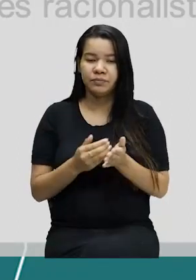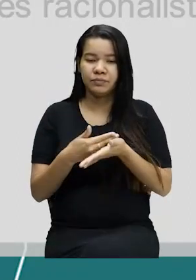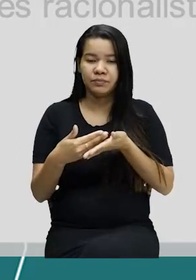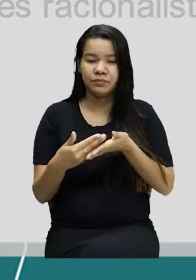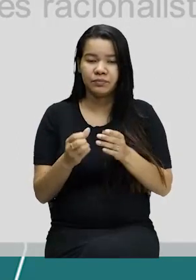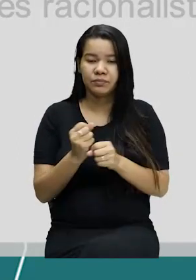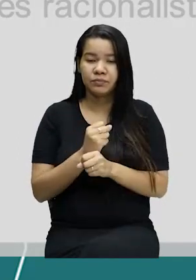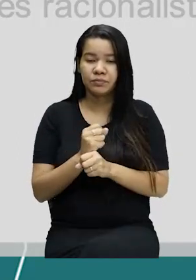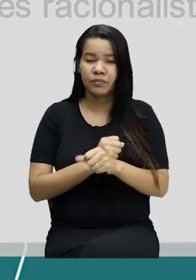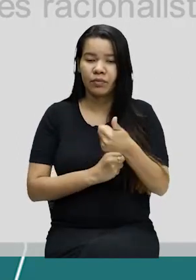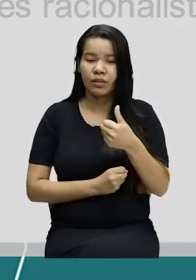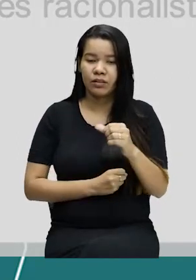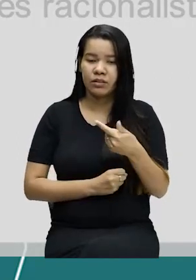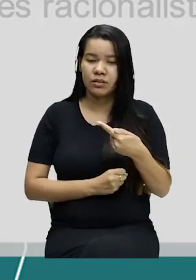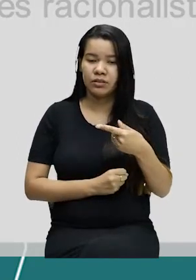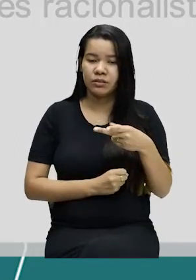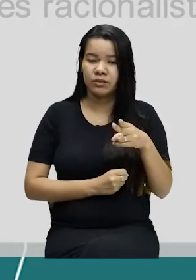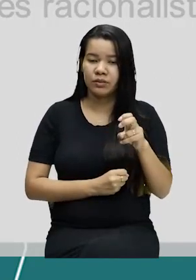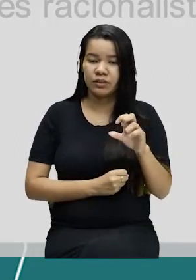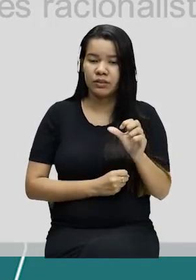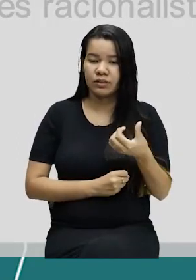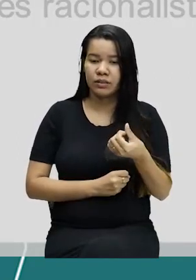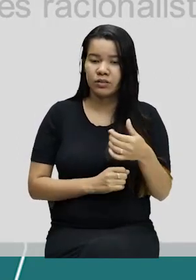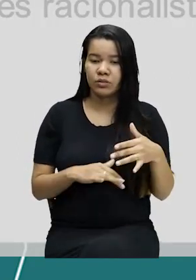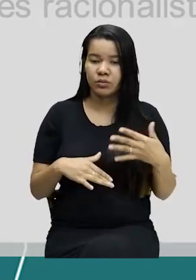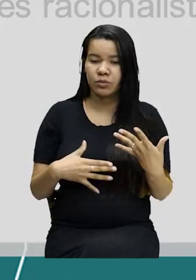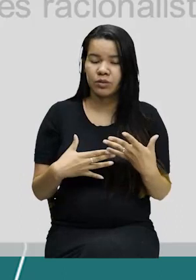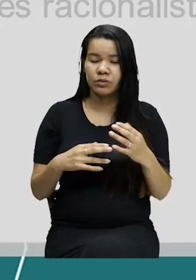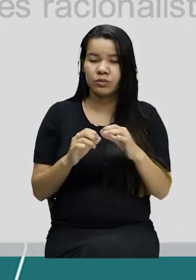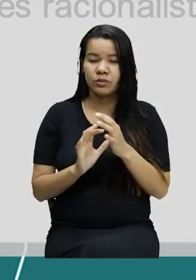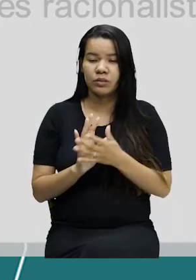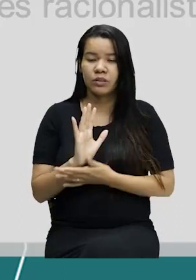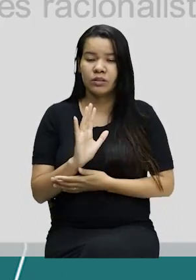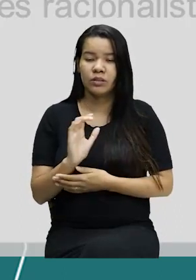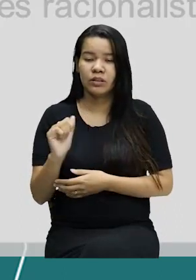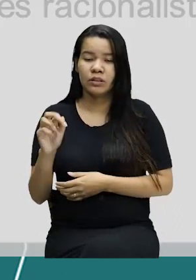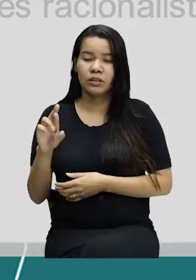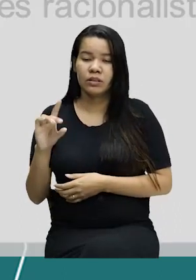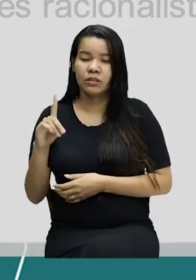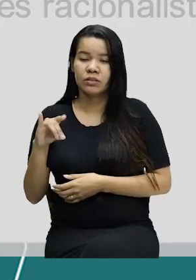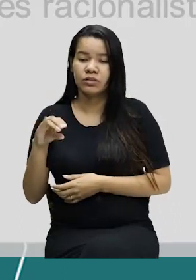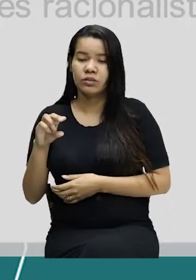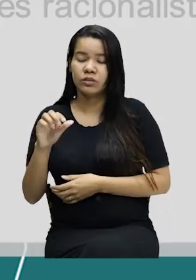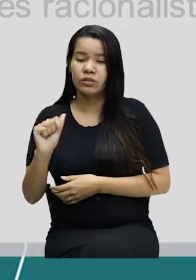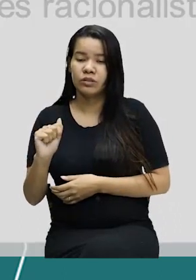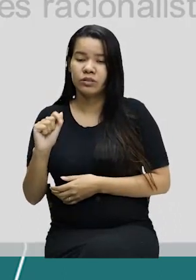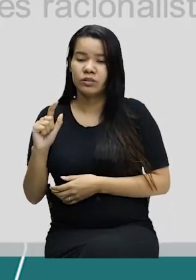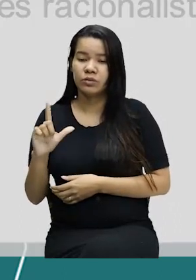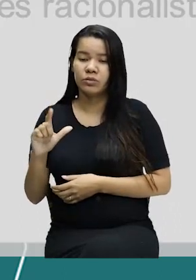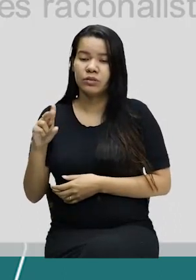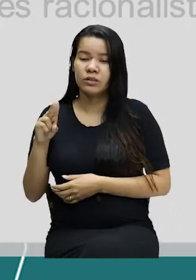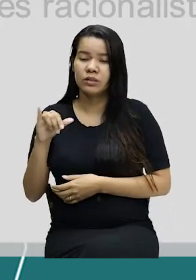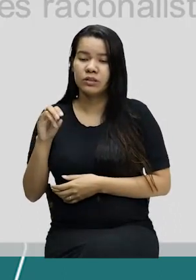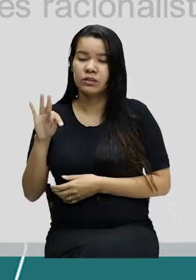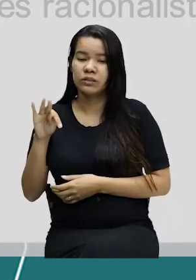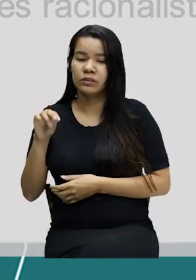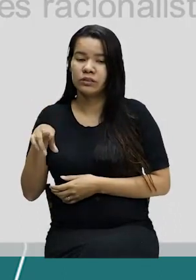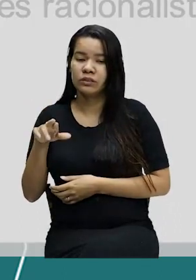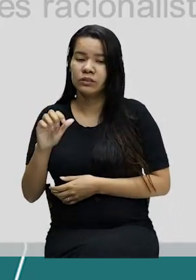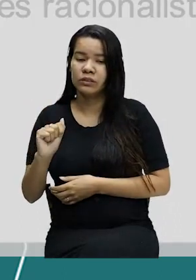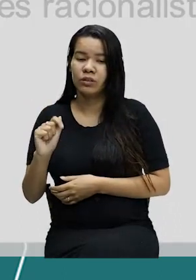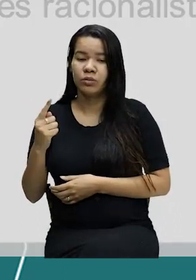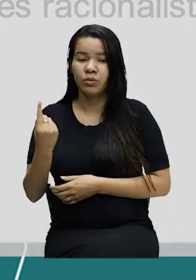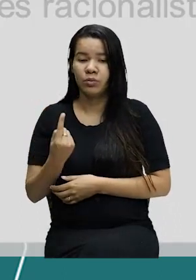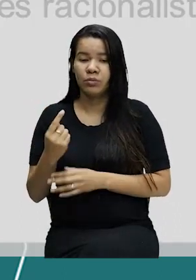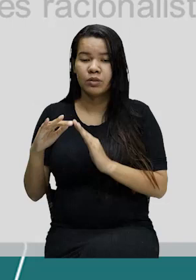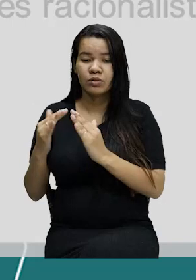surgiu em 1756, quando fundaram a Arcádia Lusitana, uma reputada academia literária que tinha como objetivo